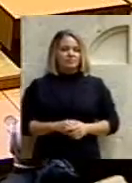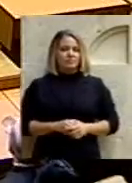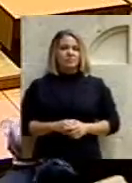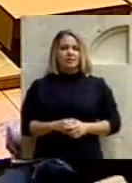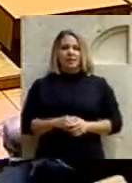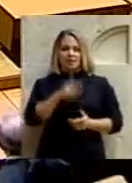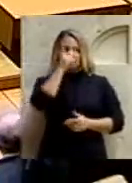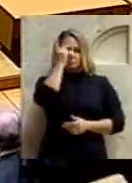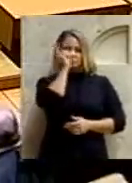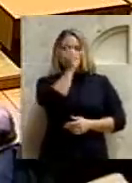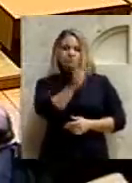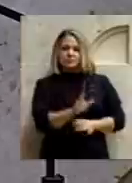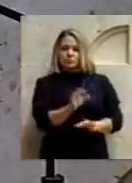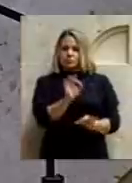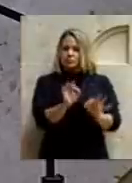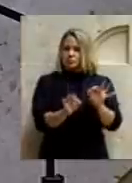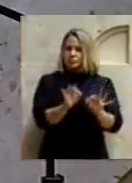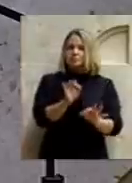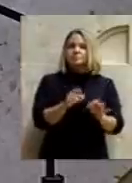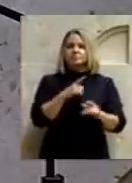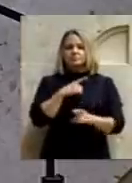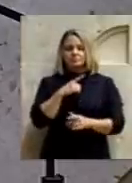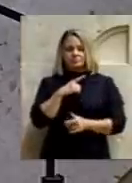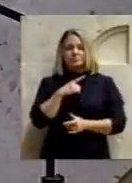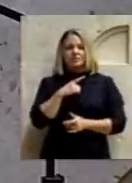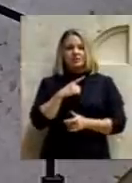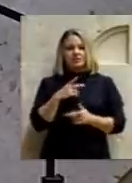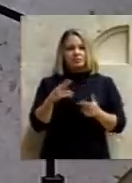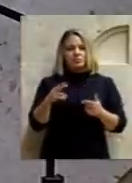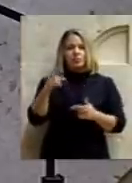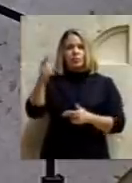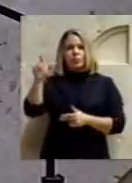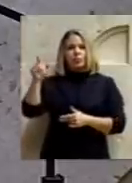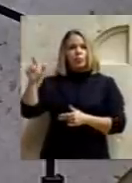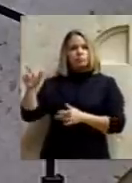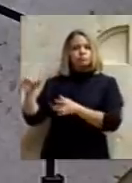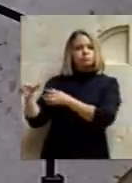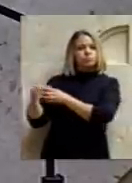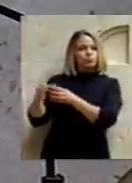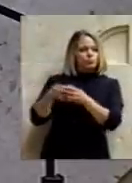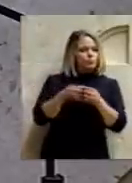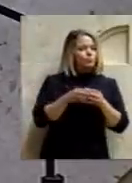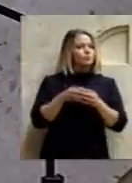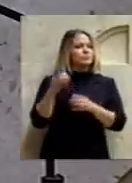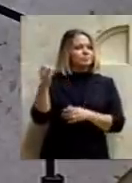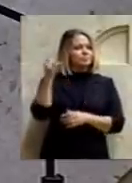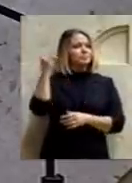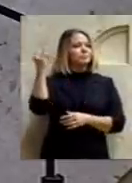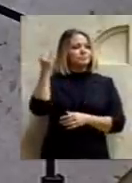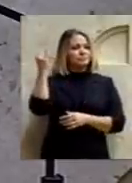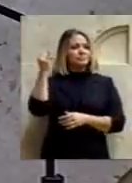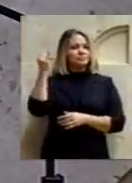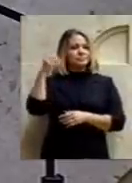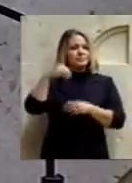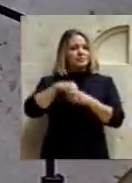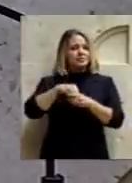O juiz, bem como os membros de outras carreiras importantes do